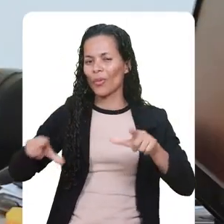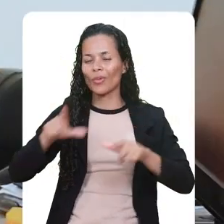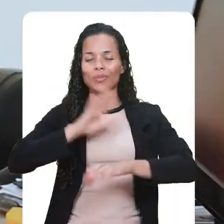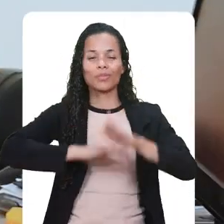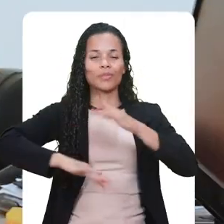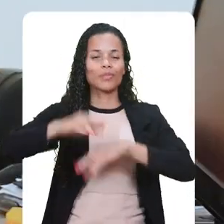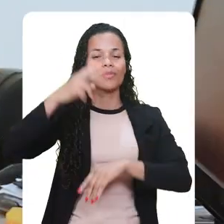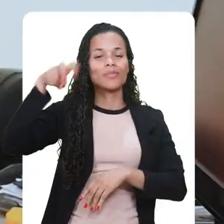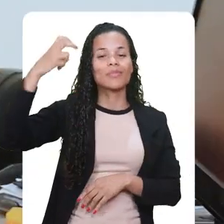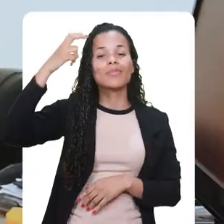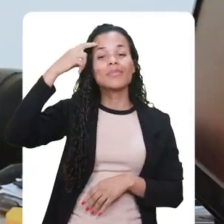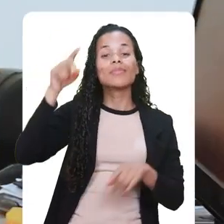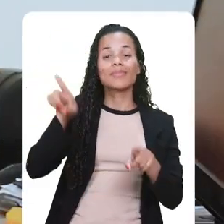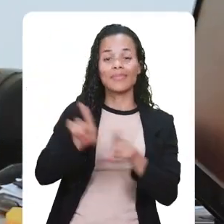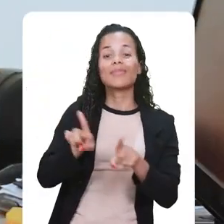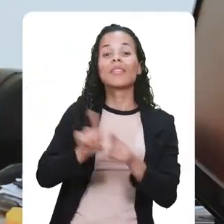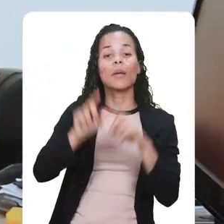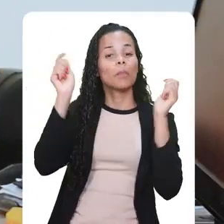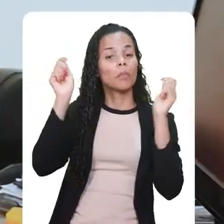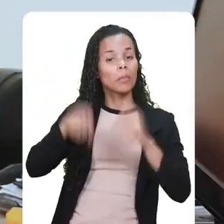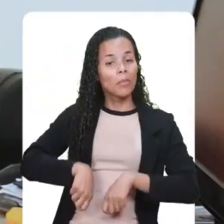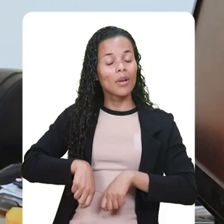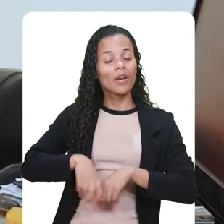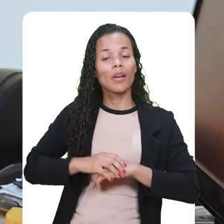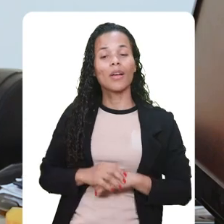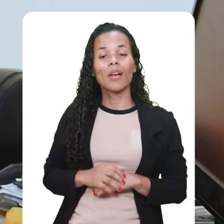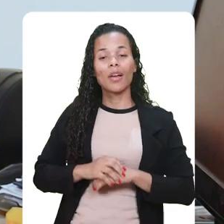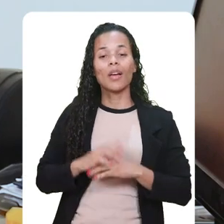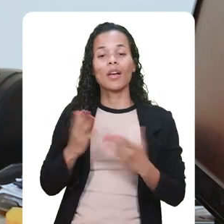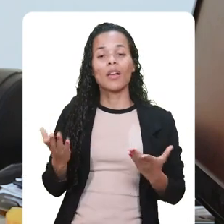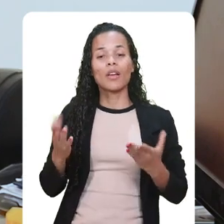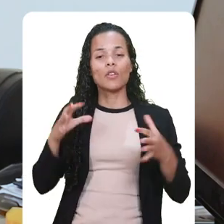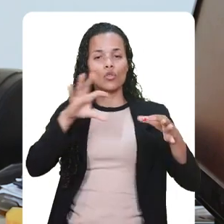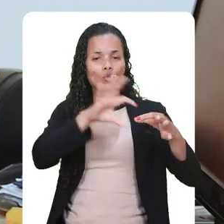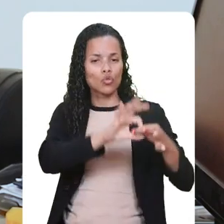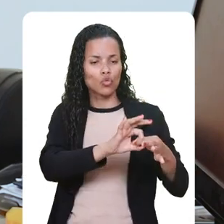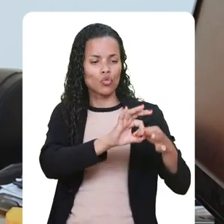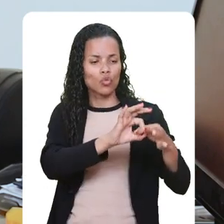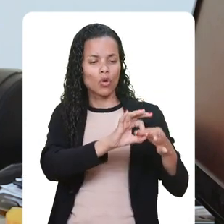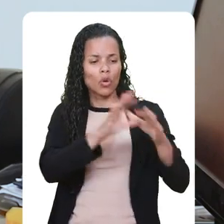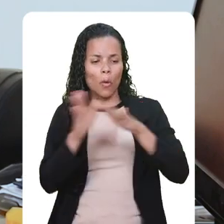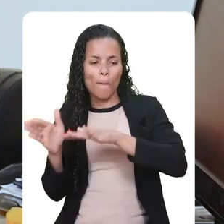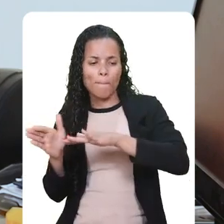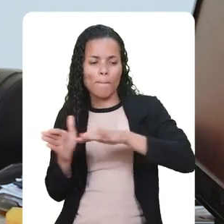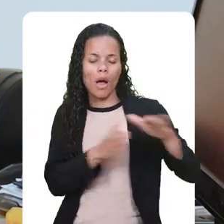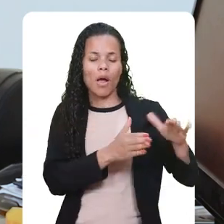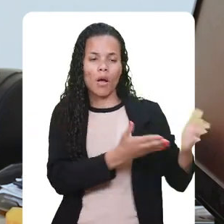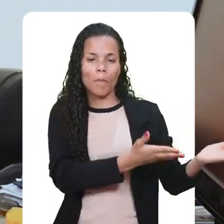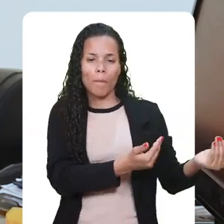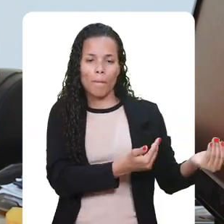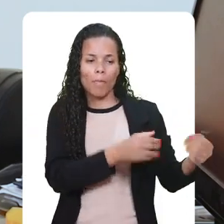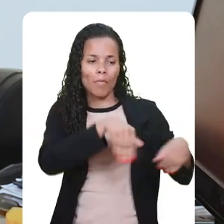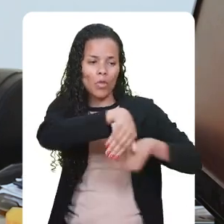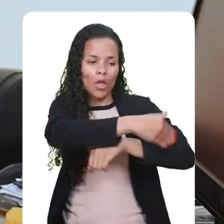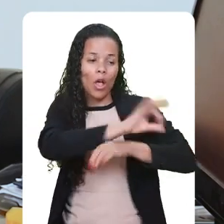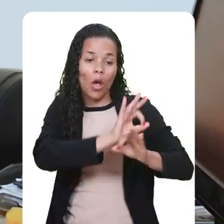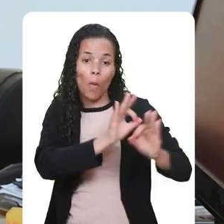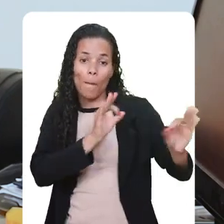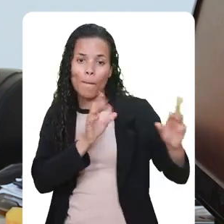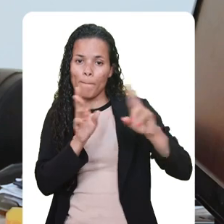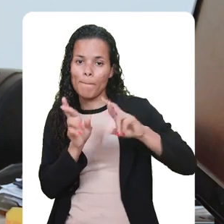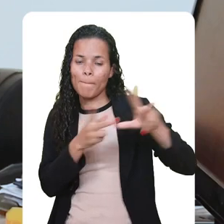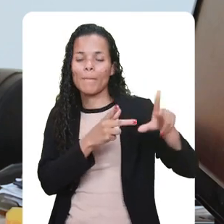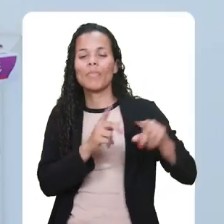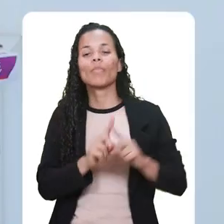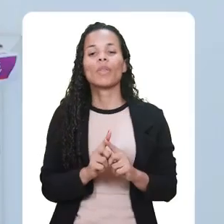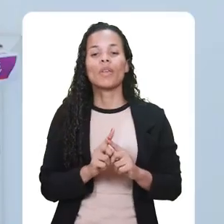fazem outras festas populares, eles têm aquele poder, né, de juntar, tirar os jovens das ruas, né? Então a gente